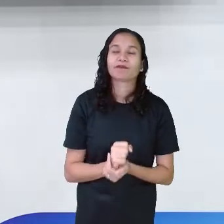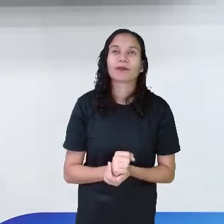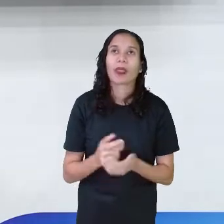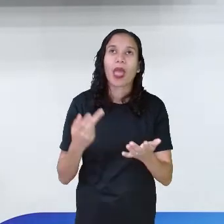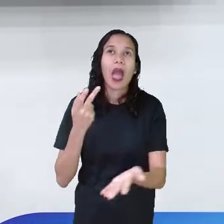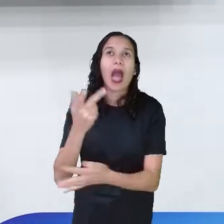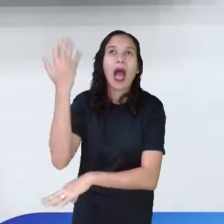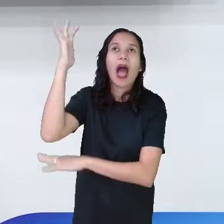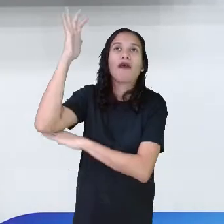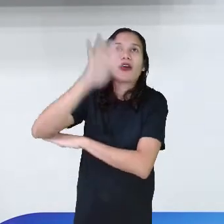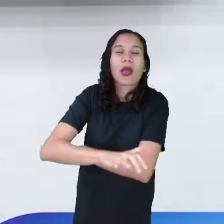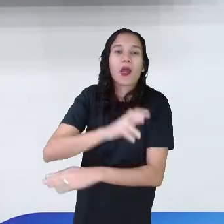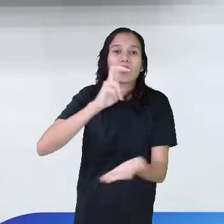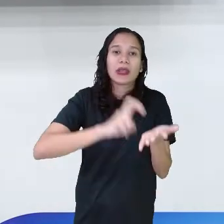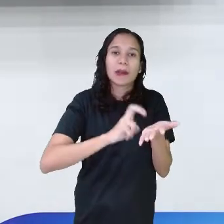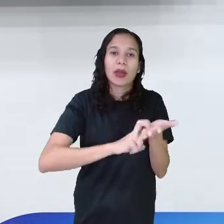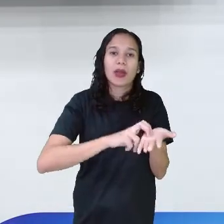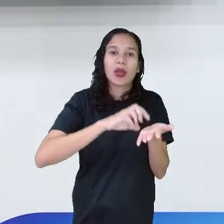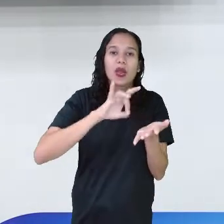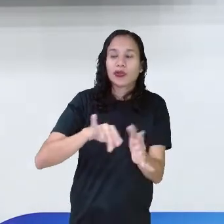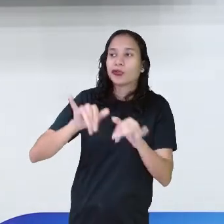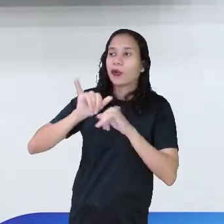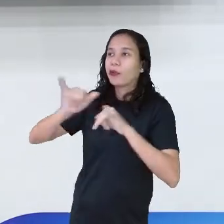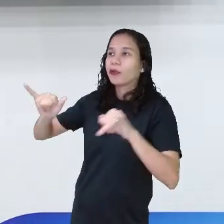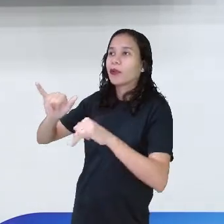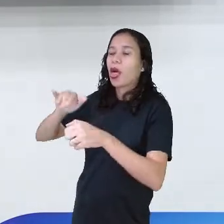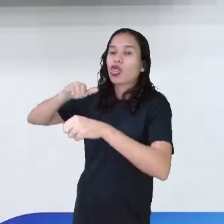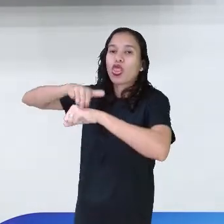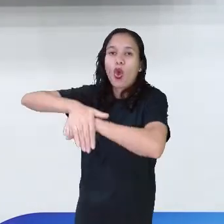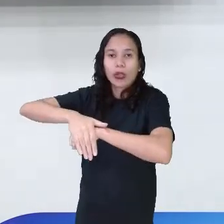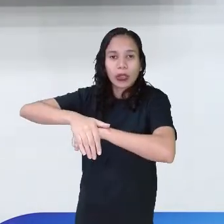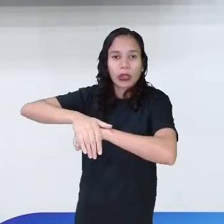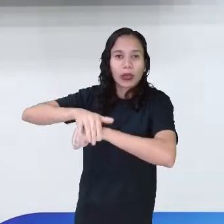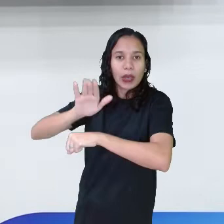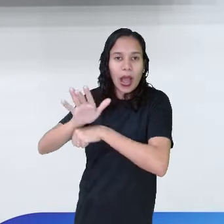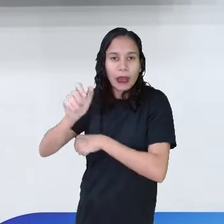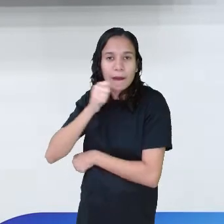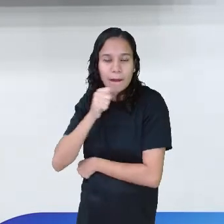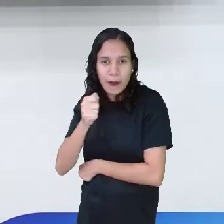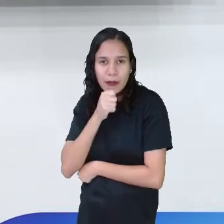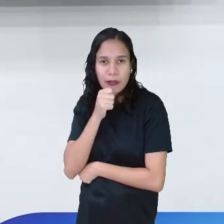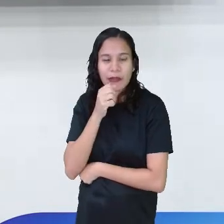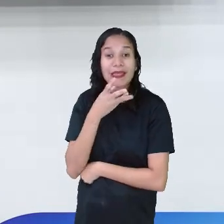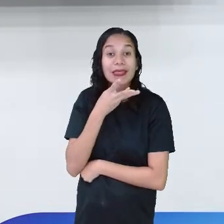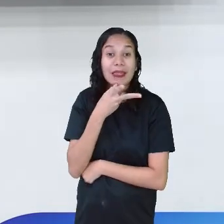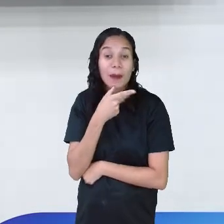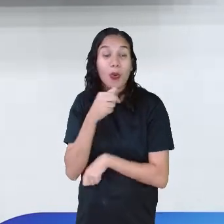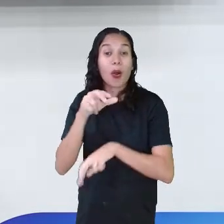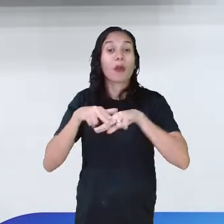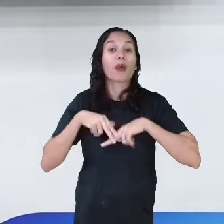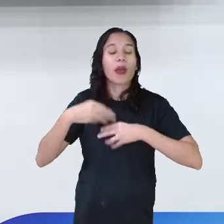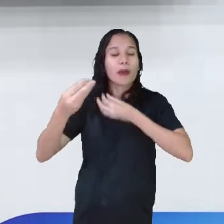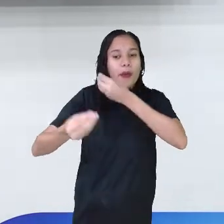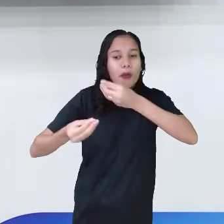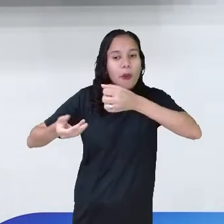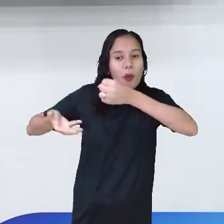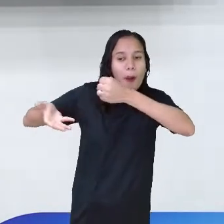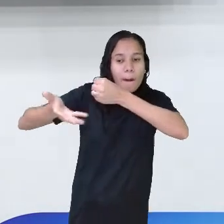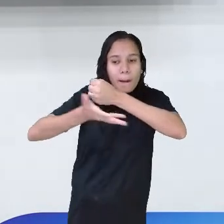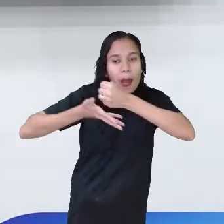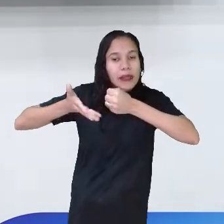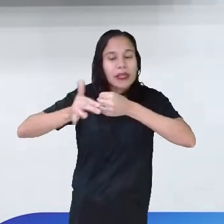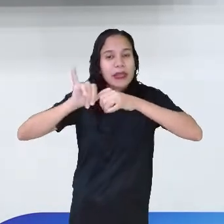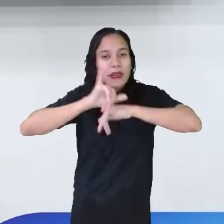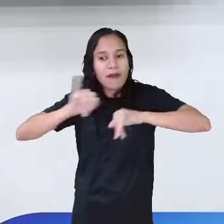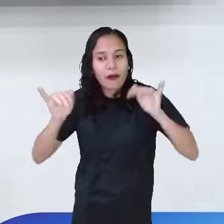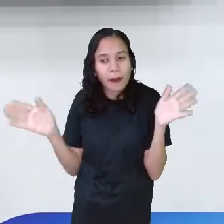de manhã, só vai ser feita a reportagem tarde ou noite, e geralmente demora mais uns dias. Por quê? Ele vai fazer todo o